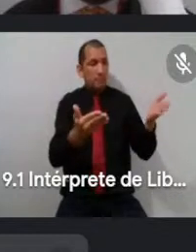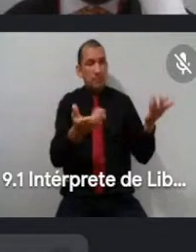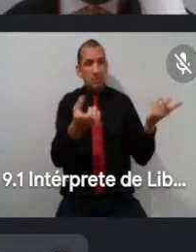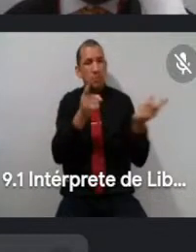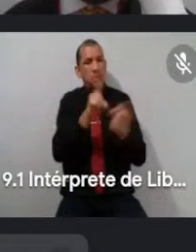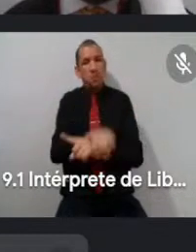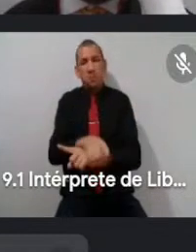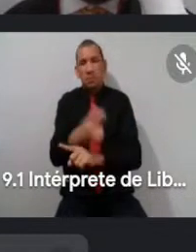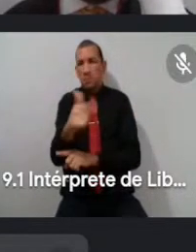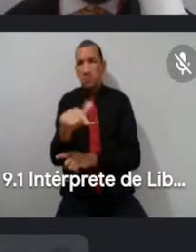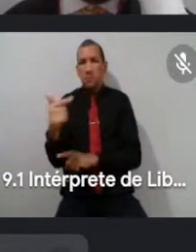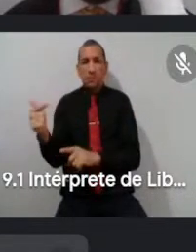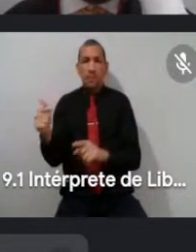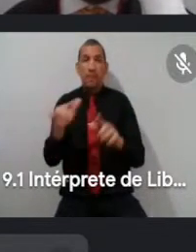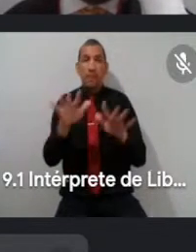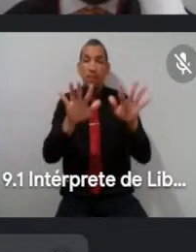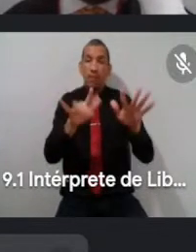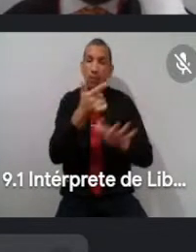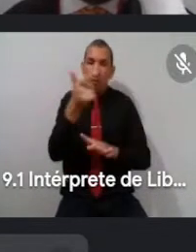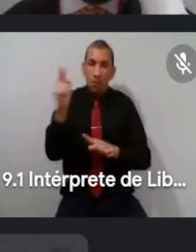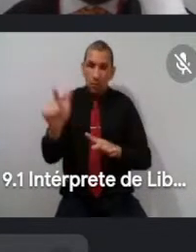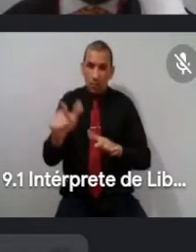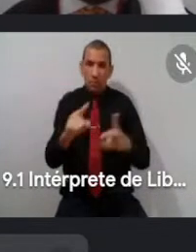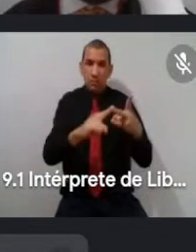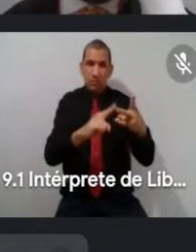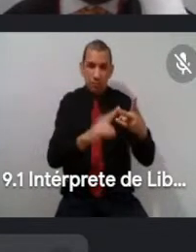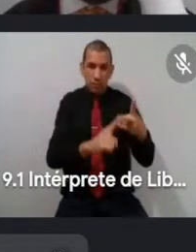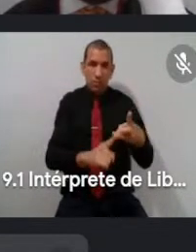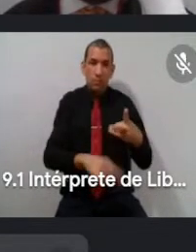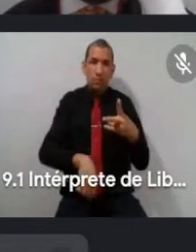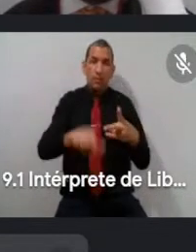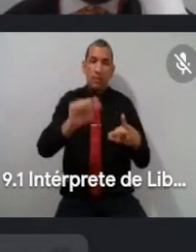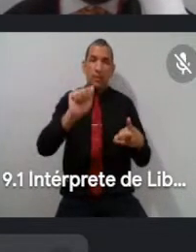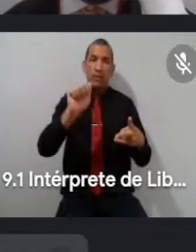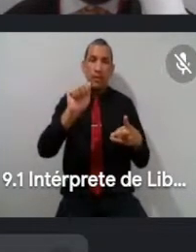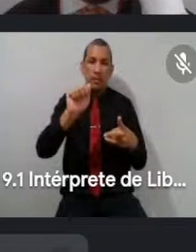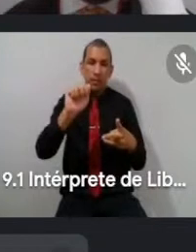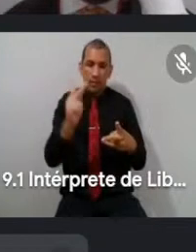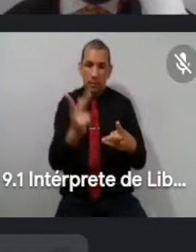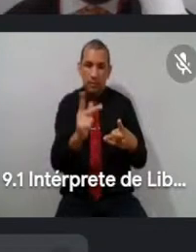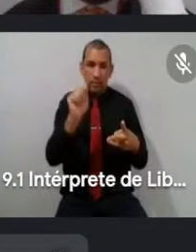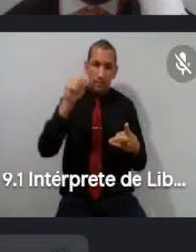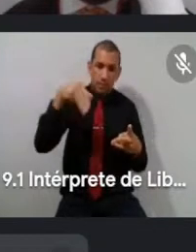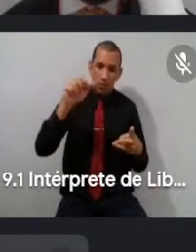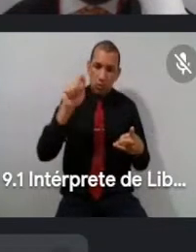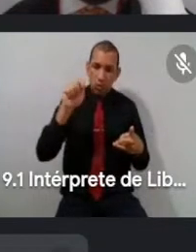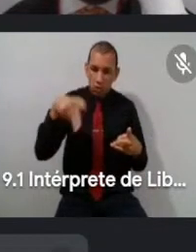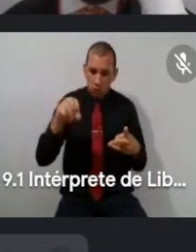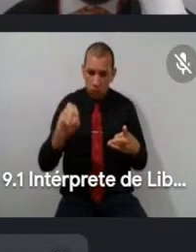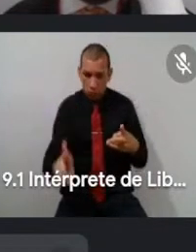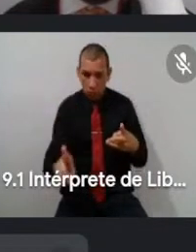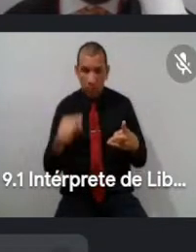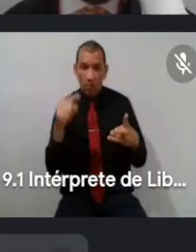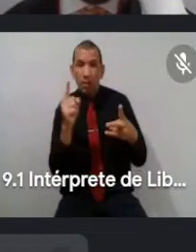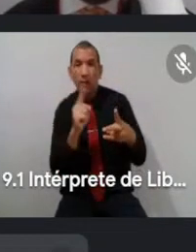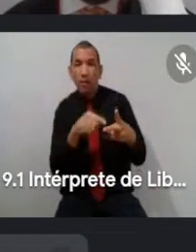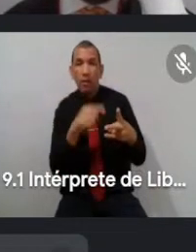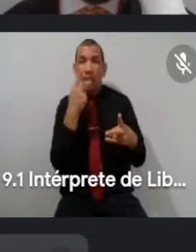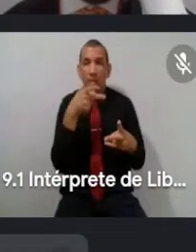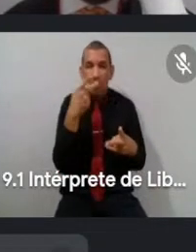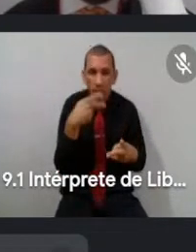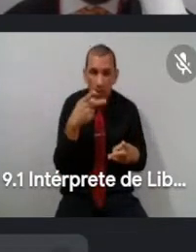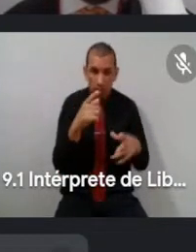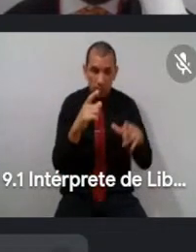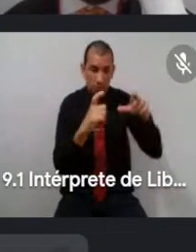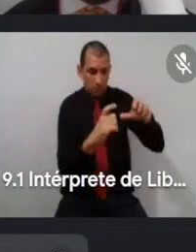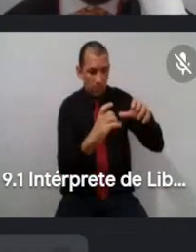foram contraditórias e outra a segunda testemunha de nome Agamenon Desembargador amor lhe confirmou e dos quatro pneus